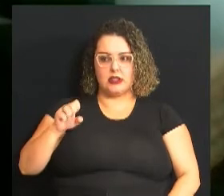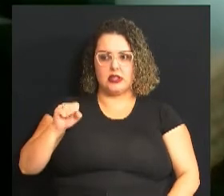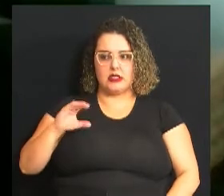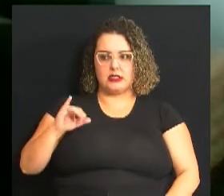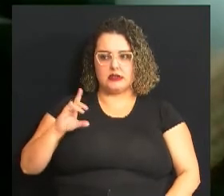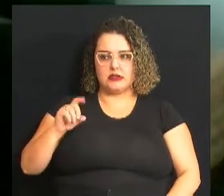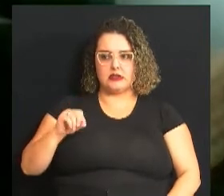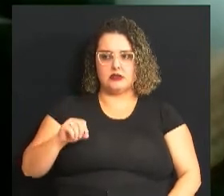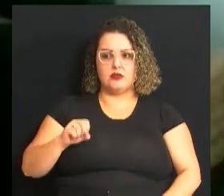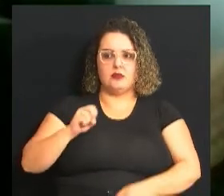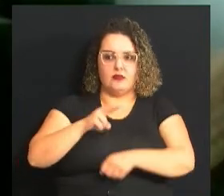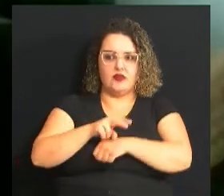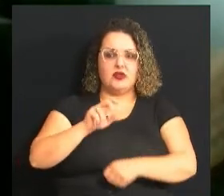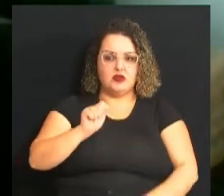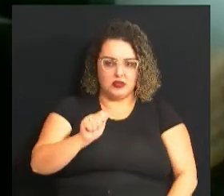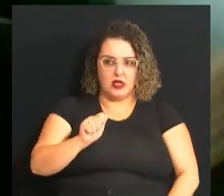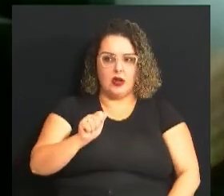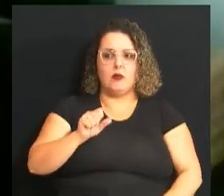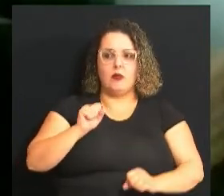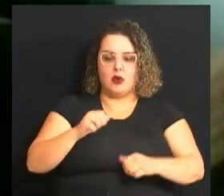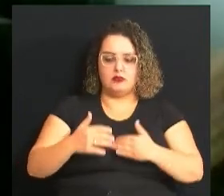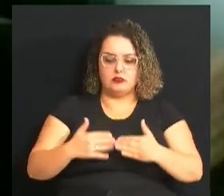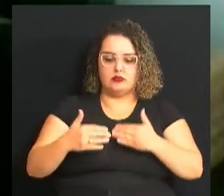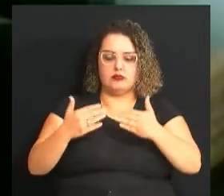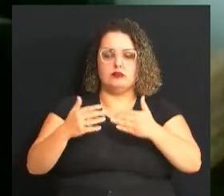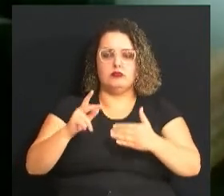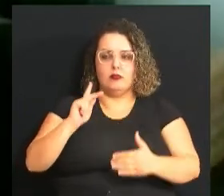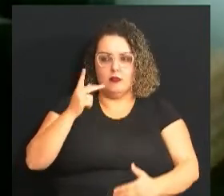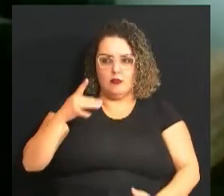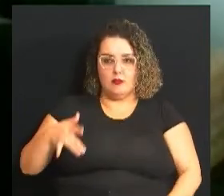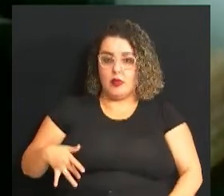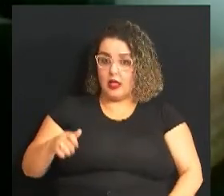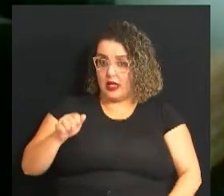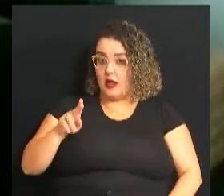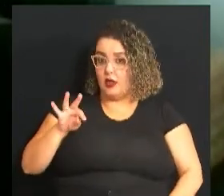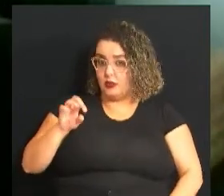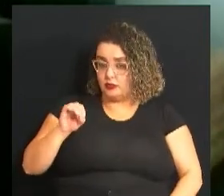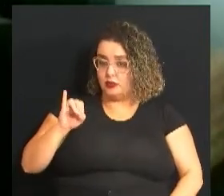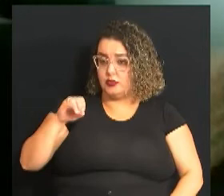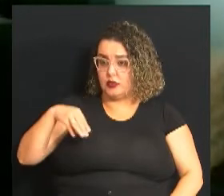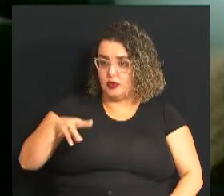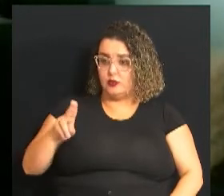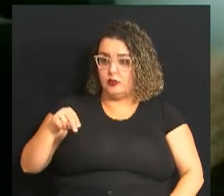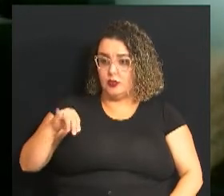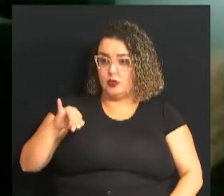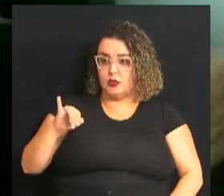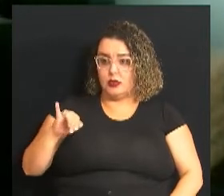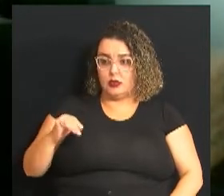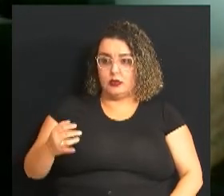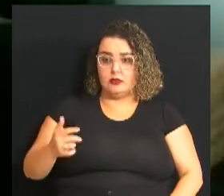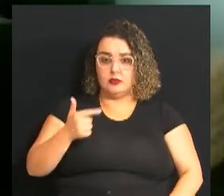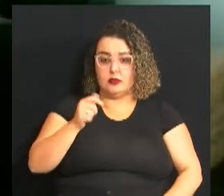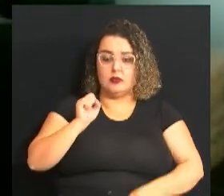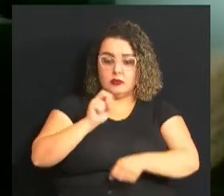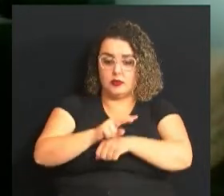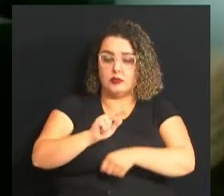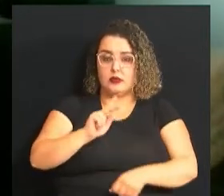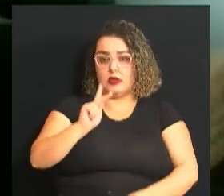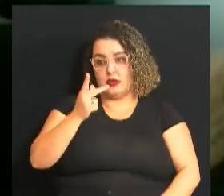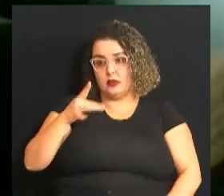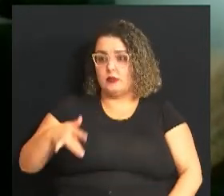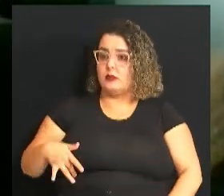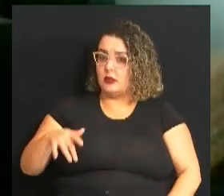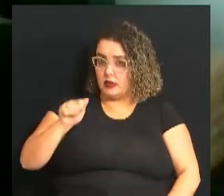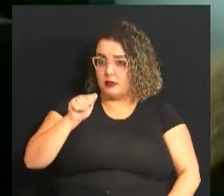exemplo, pode desencadear uma hepatite autoimune. Então, a gente não tem mais o vírus da hepatite A, mas a resposta